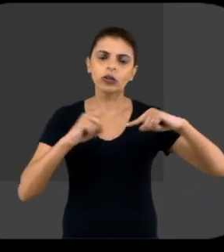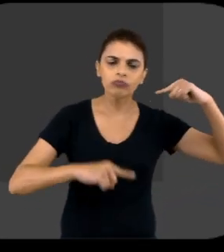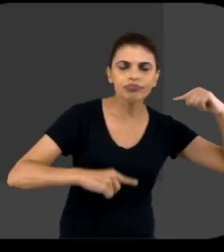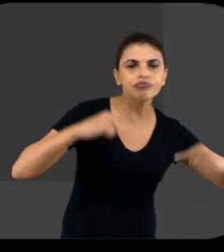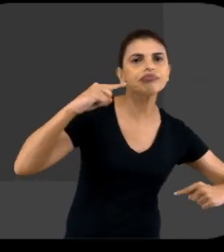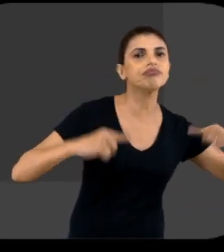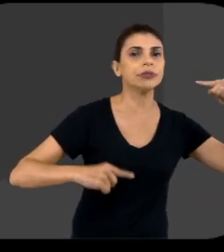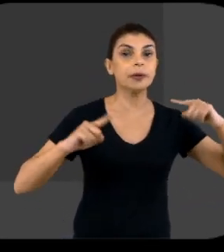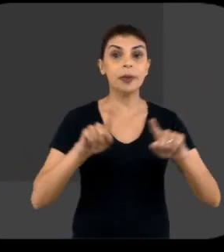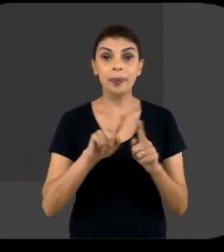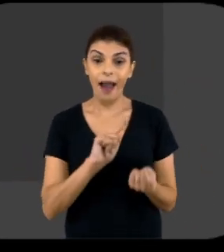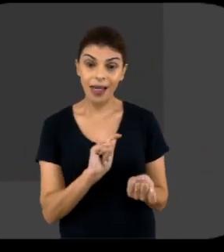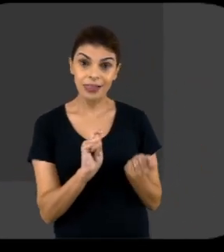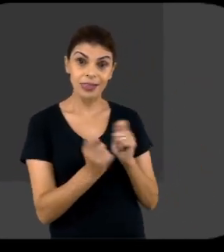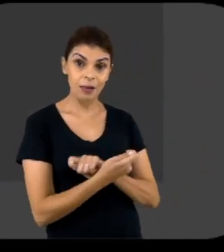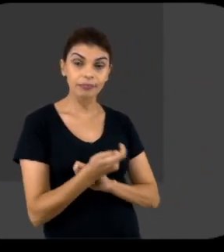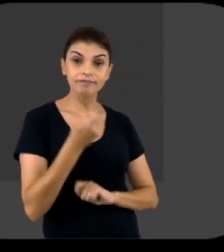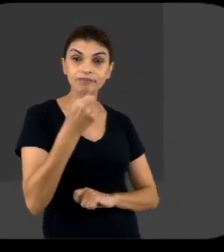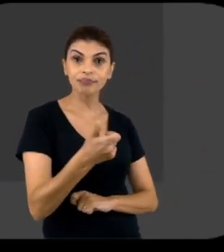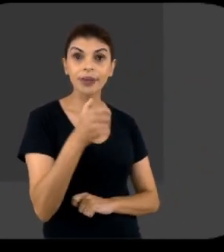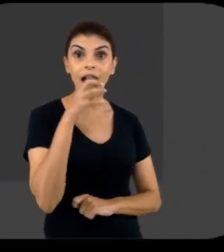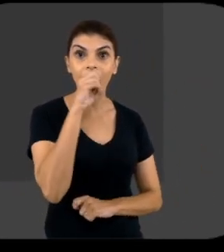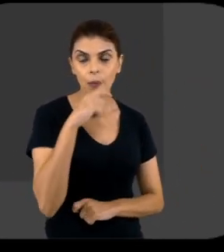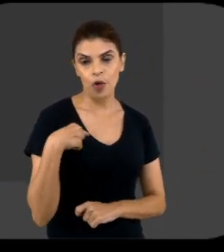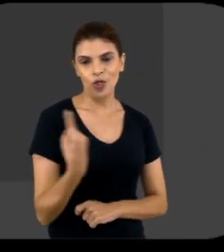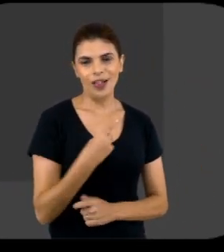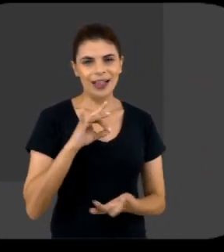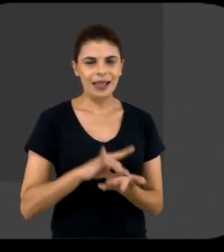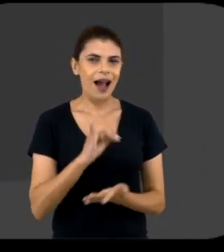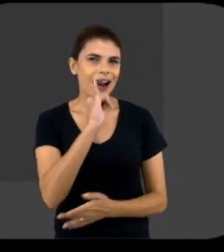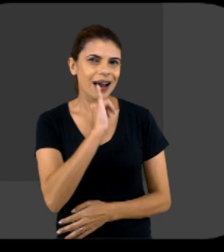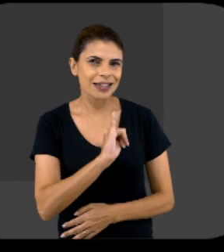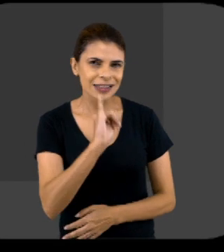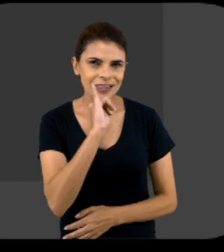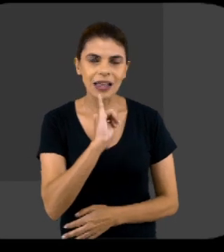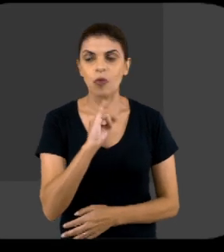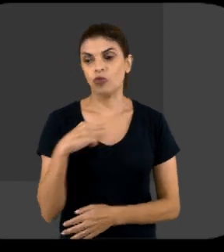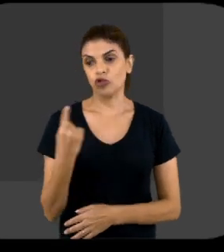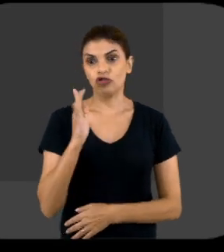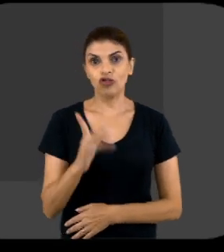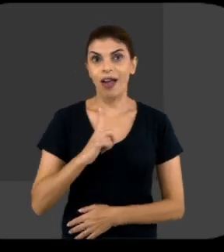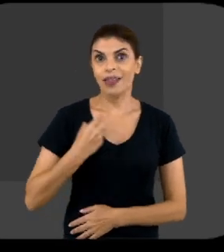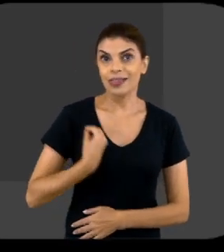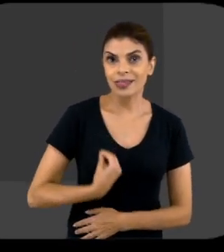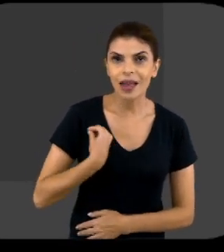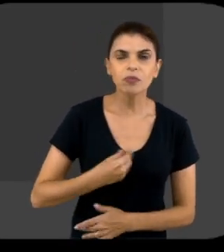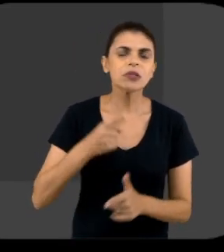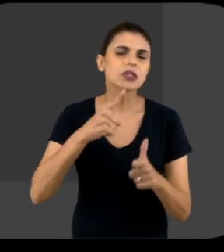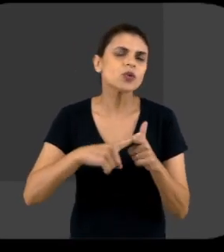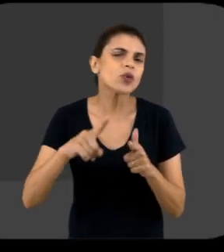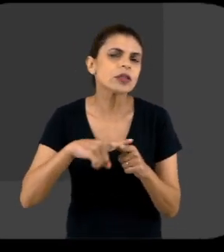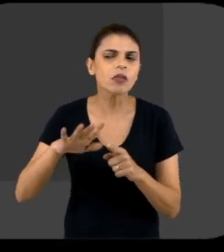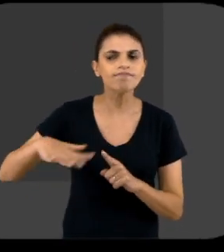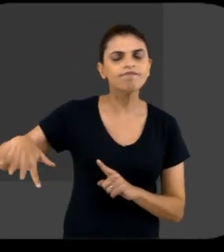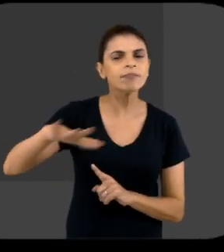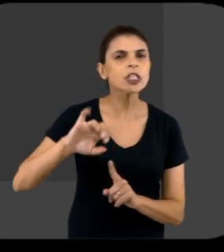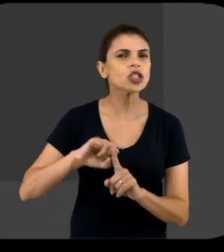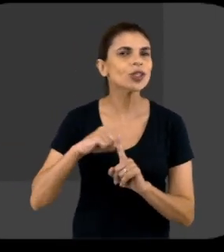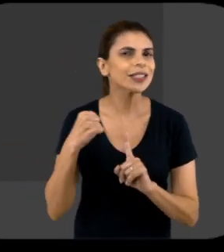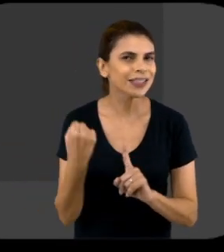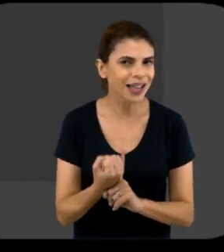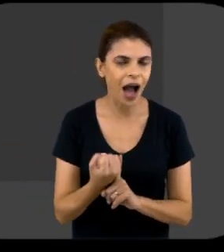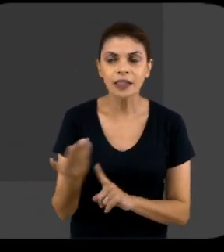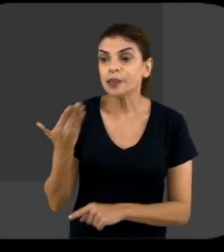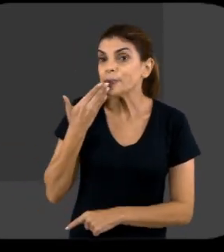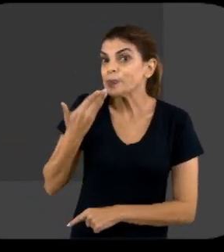melhorada. Adaptações rápidas à nova realidade, exemplos, quando nós temos uma determinada situação